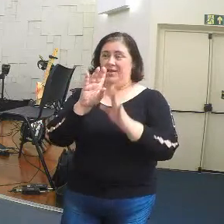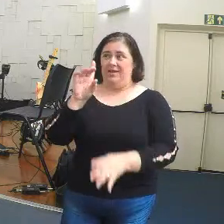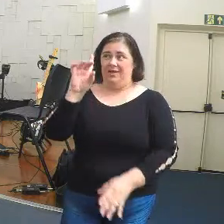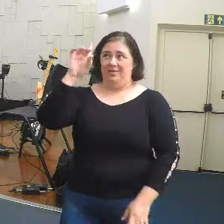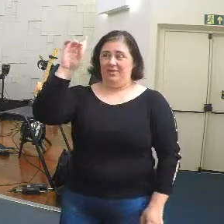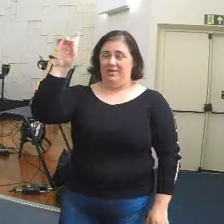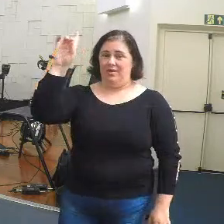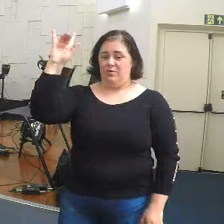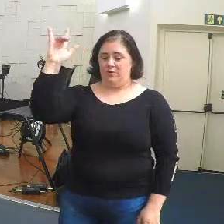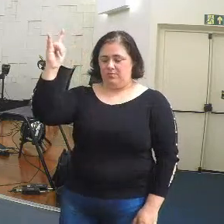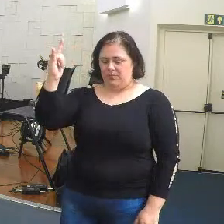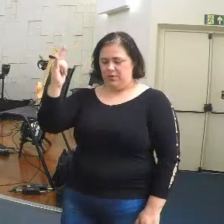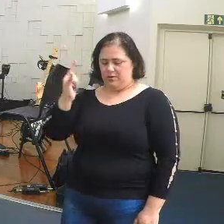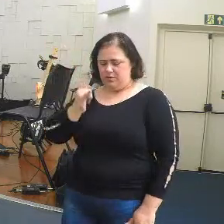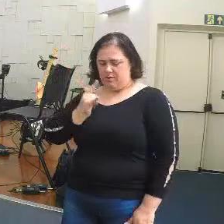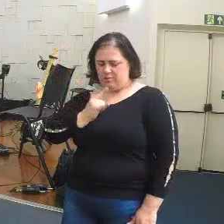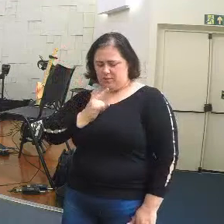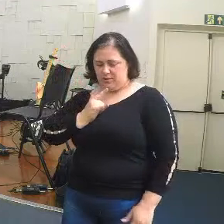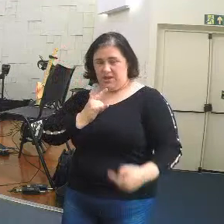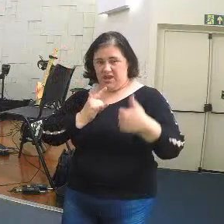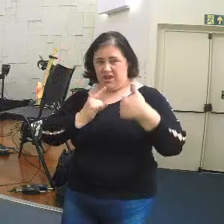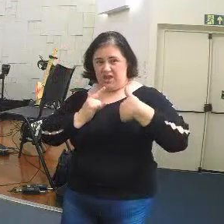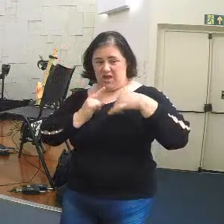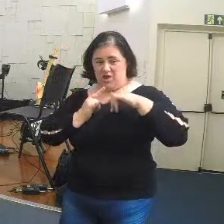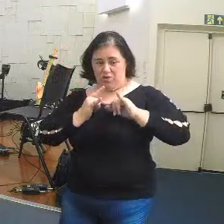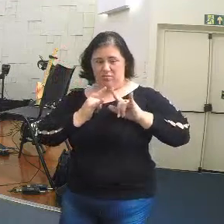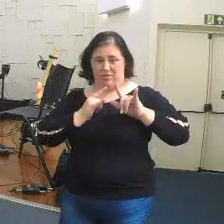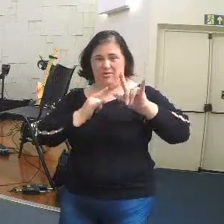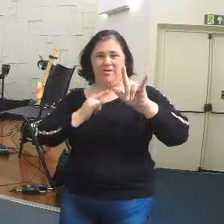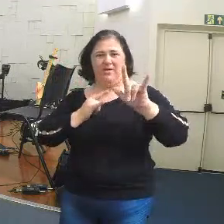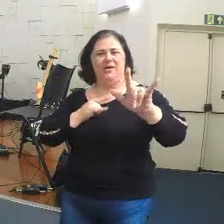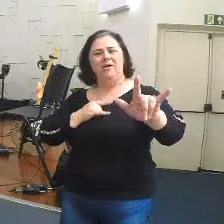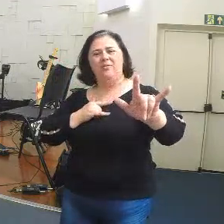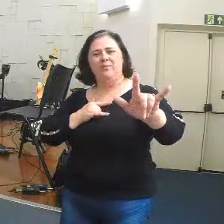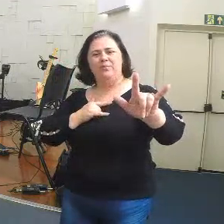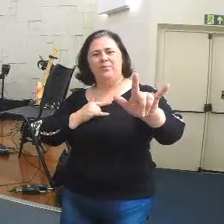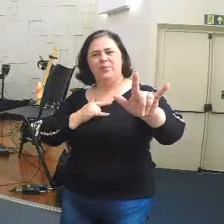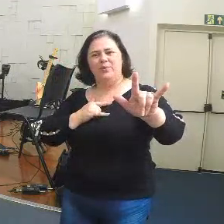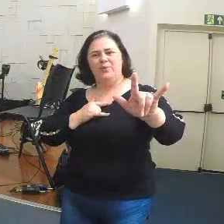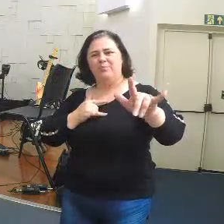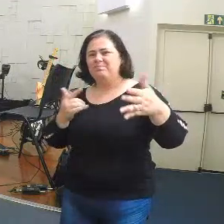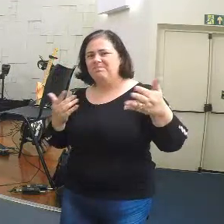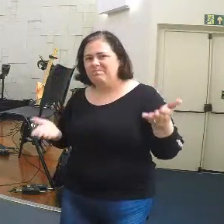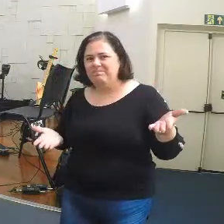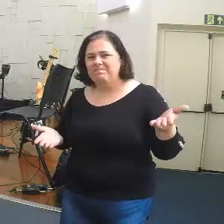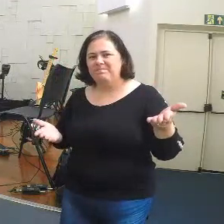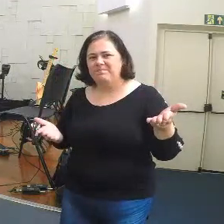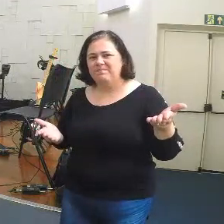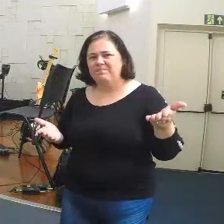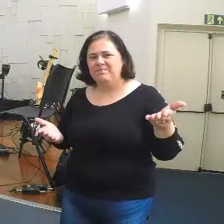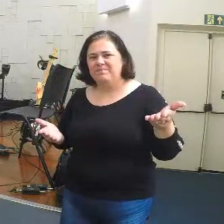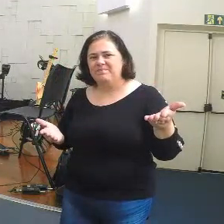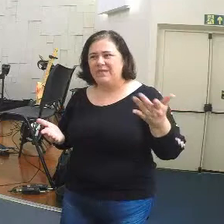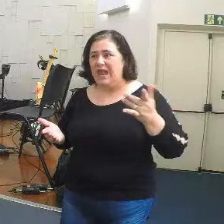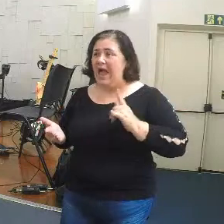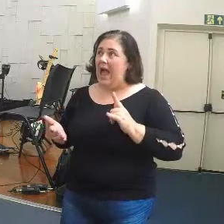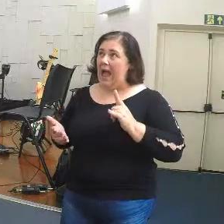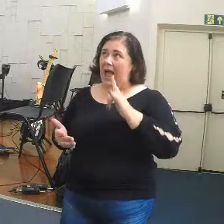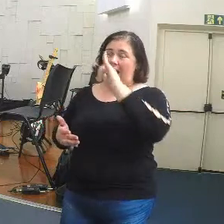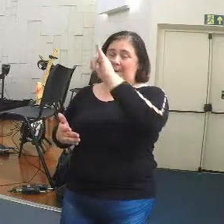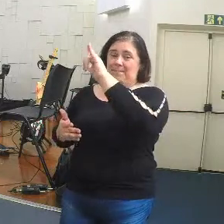merece, da forma como Deus nos ama. Percebe? Porque Deus merece todo amor. Deus é luz,